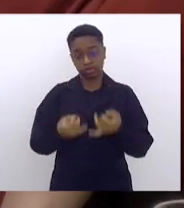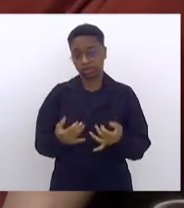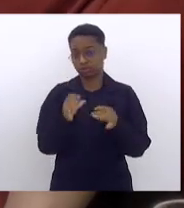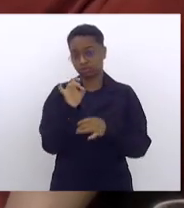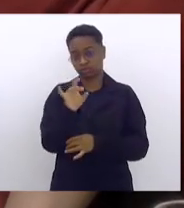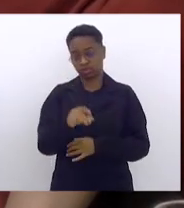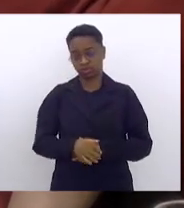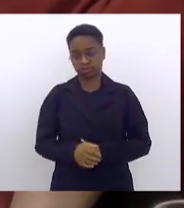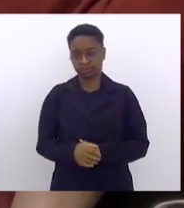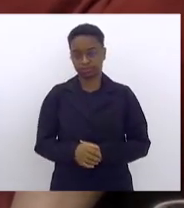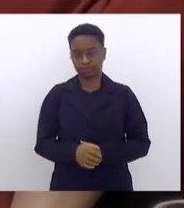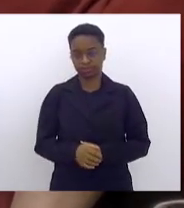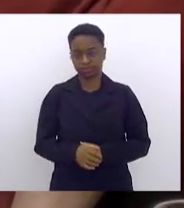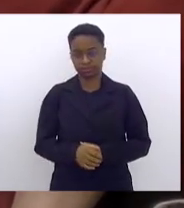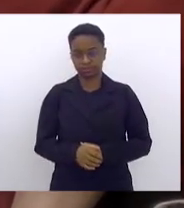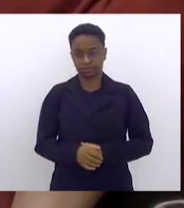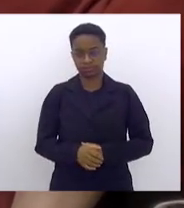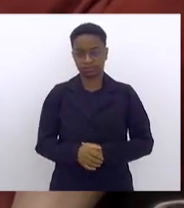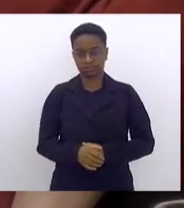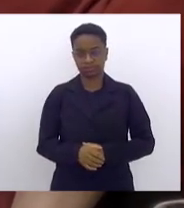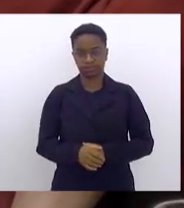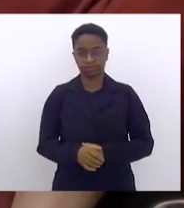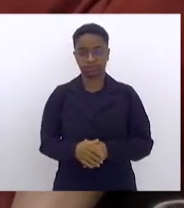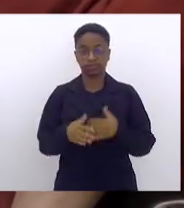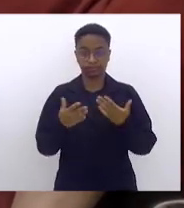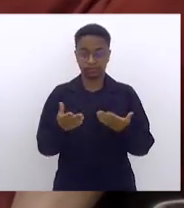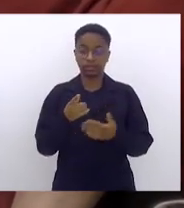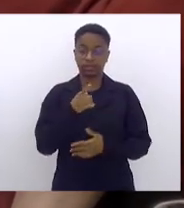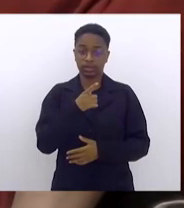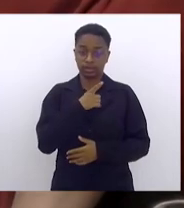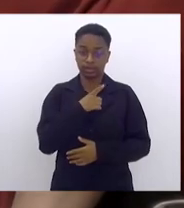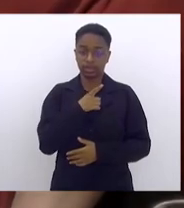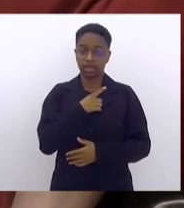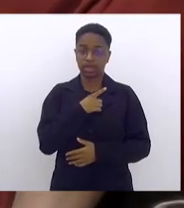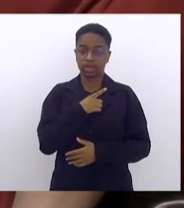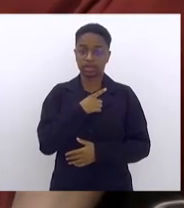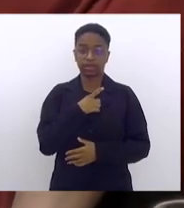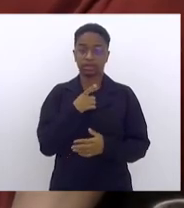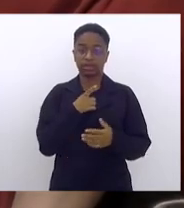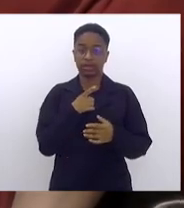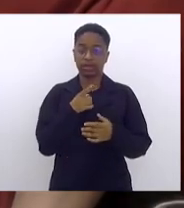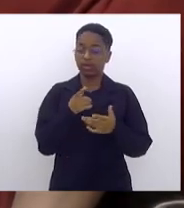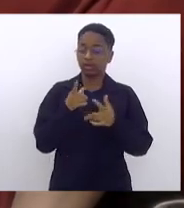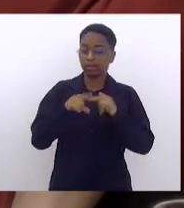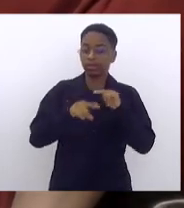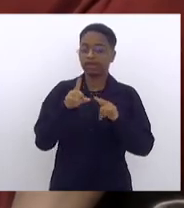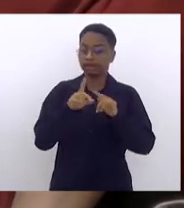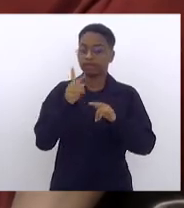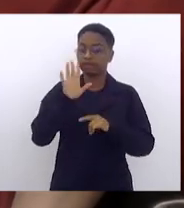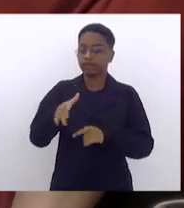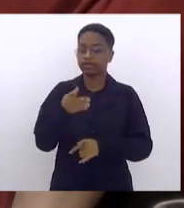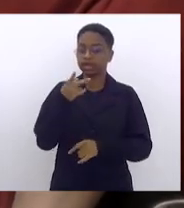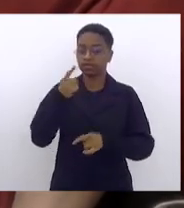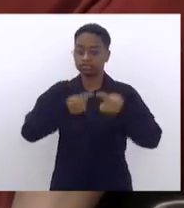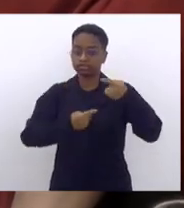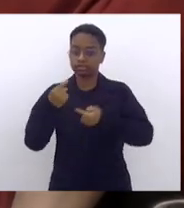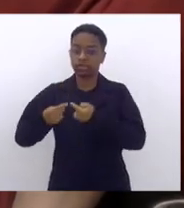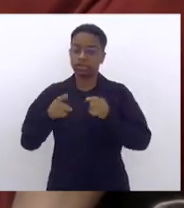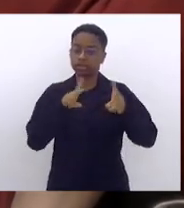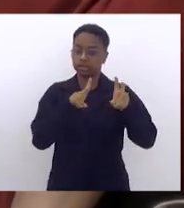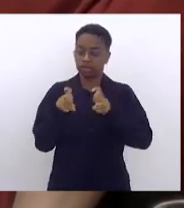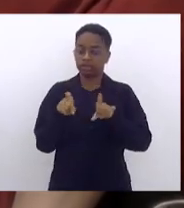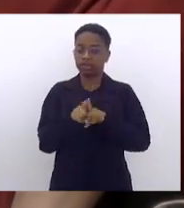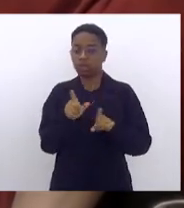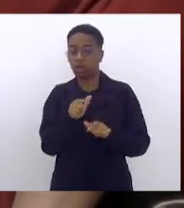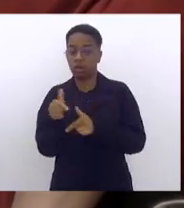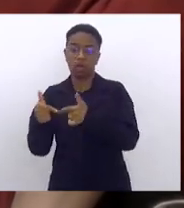ar. A gente tem aí súmulas, né, que já versam sobre esse tema também, e outros, né, porque isso